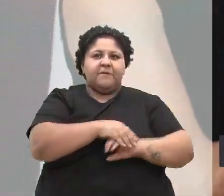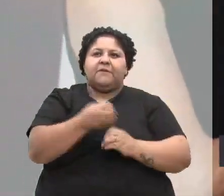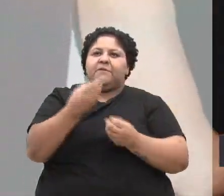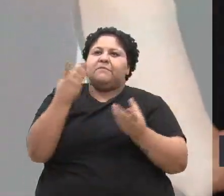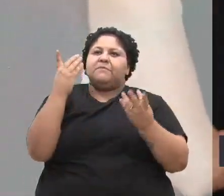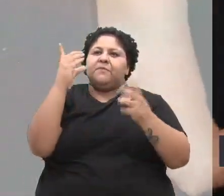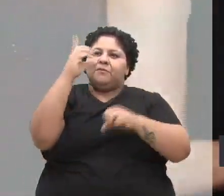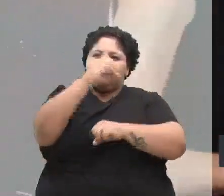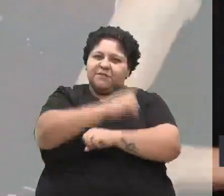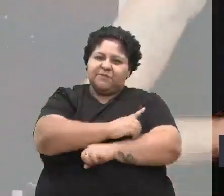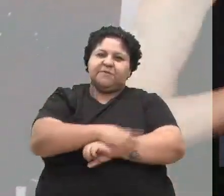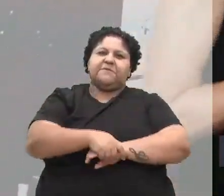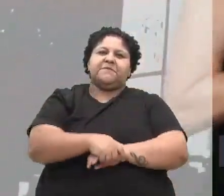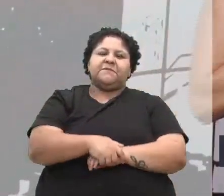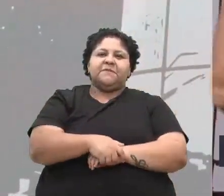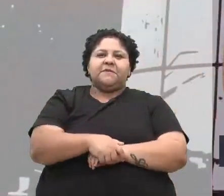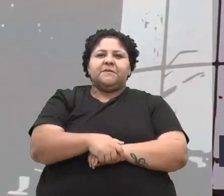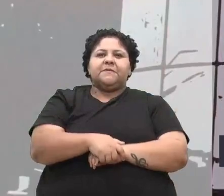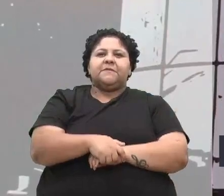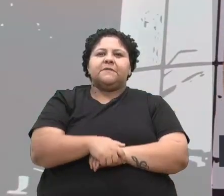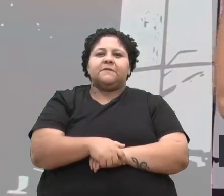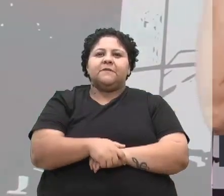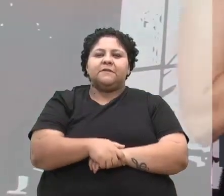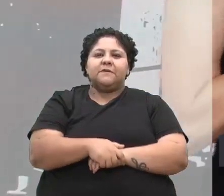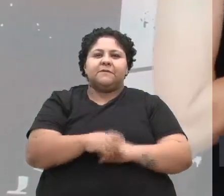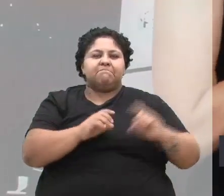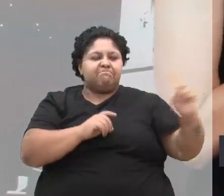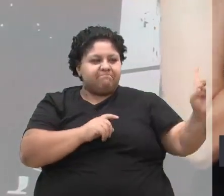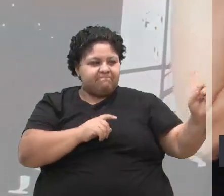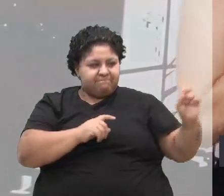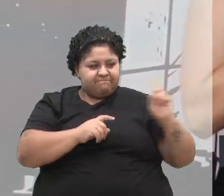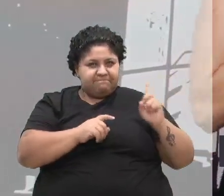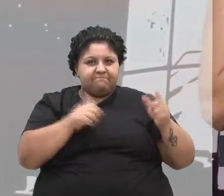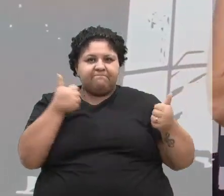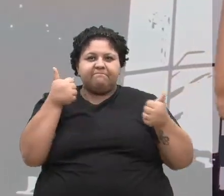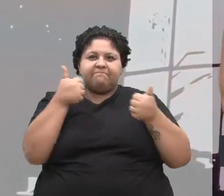todos, então. Bom trabalho. Obrigada. Gente, agora aqui ao meu lado chega o vereador